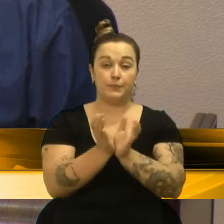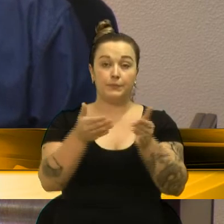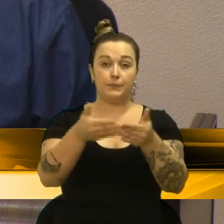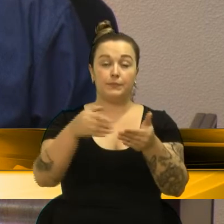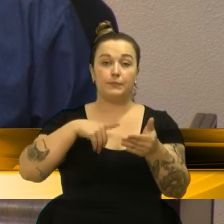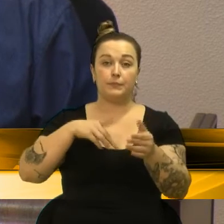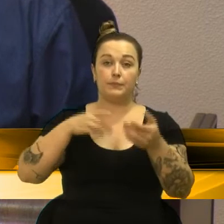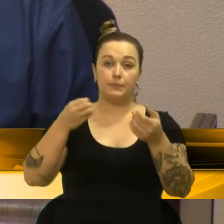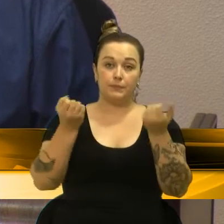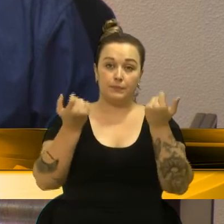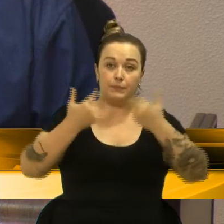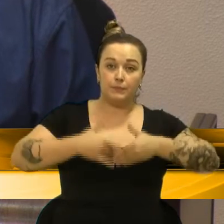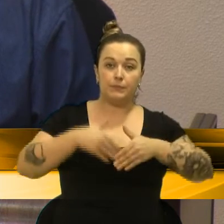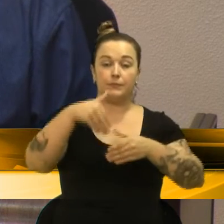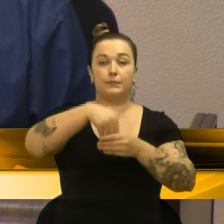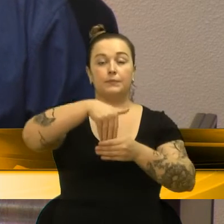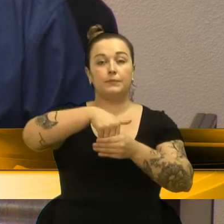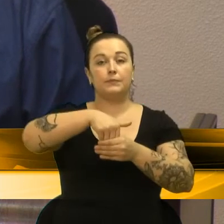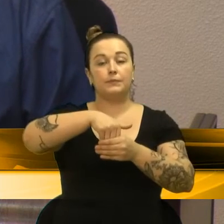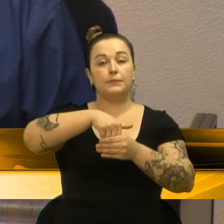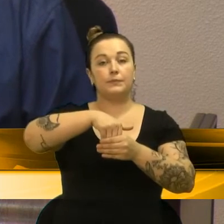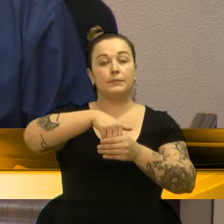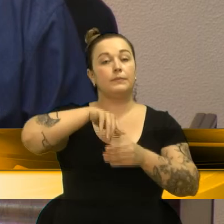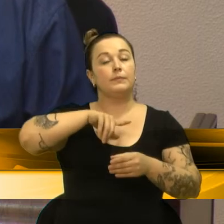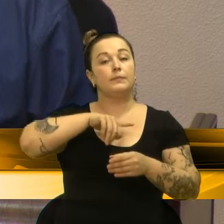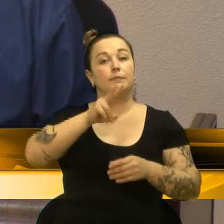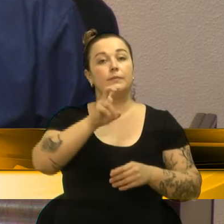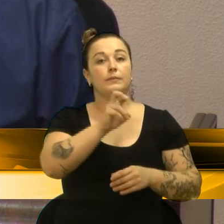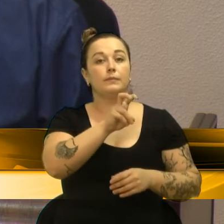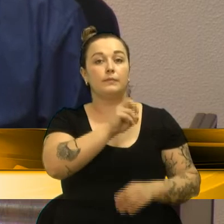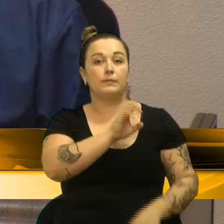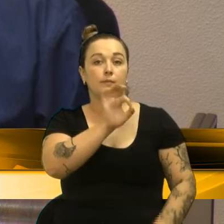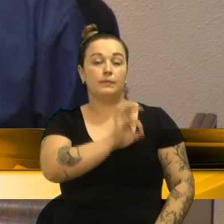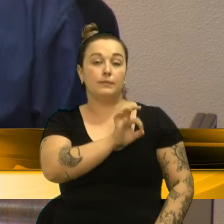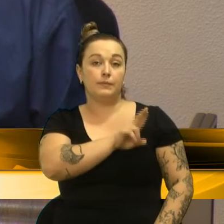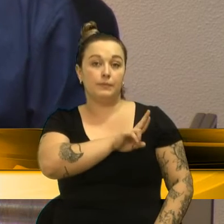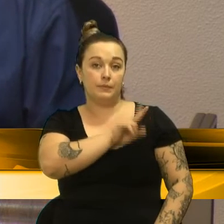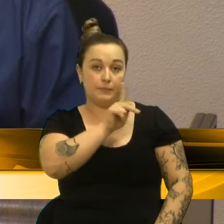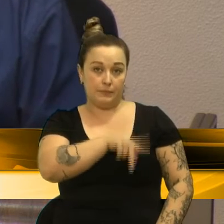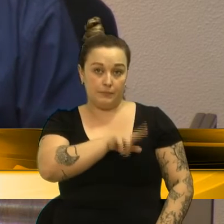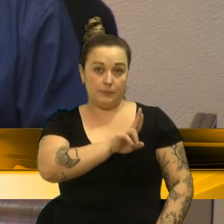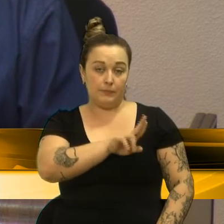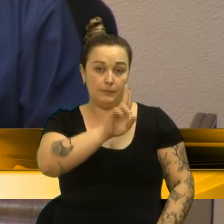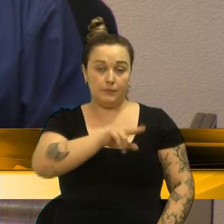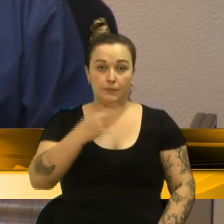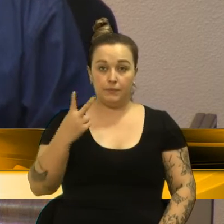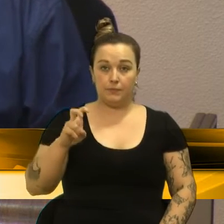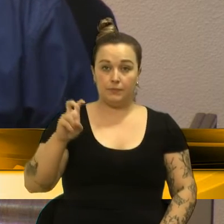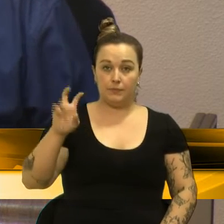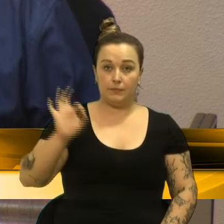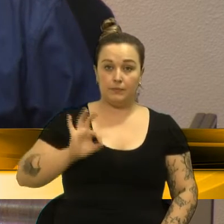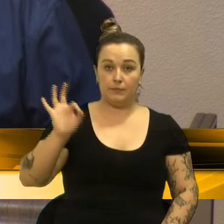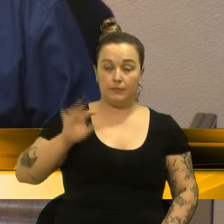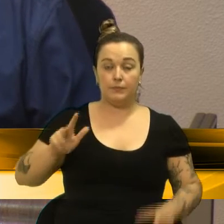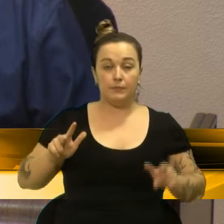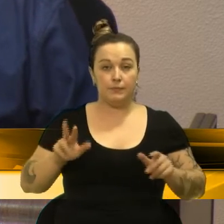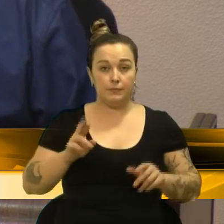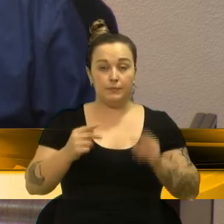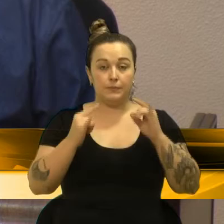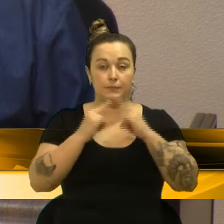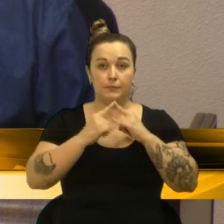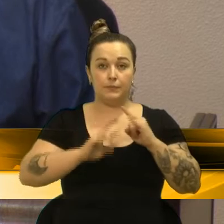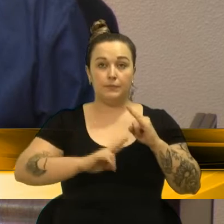seguinte composição: A. 50% de entidades representativas de usuários. B. 25% de entidades representativas dos trabalhadores da área